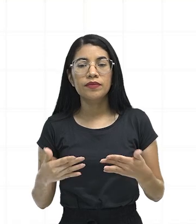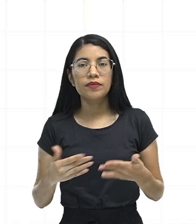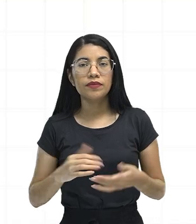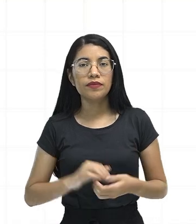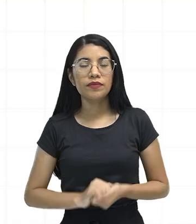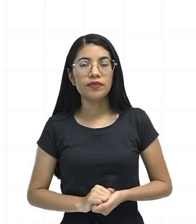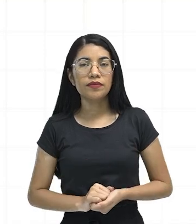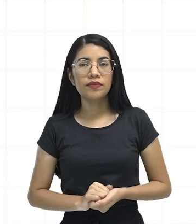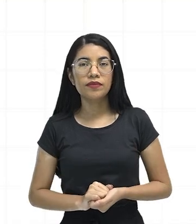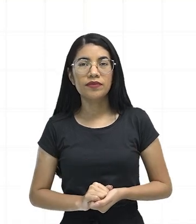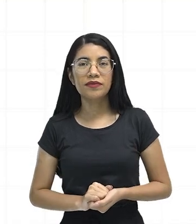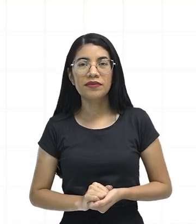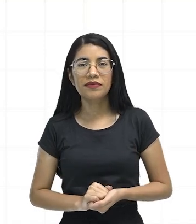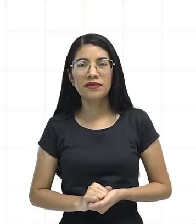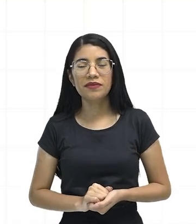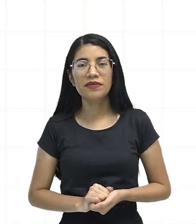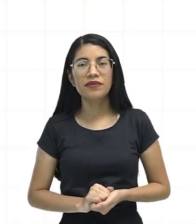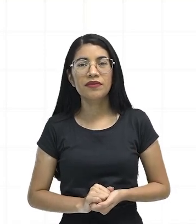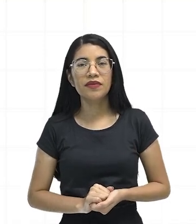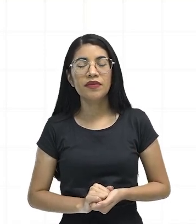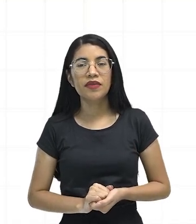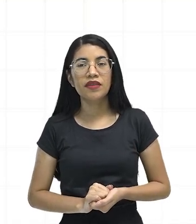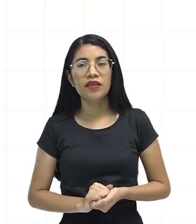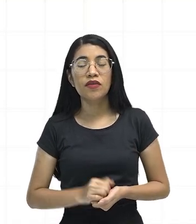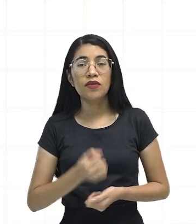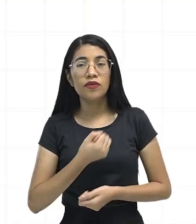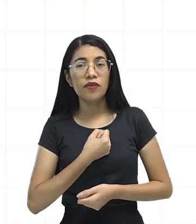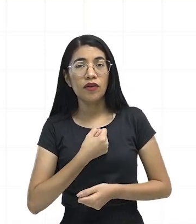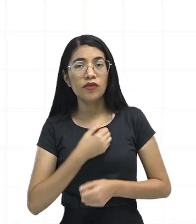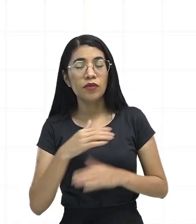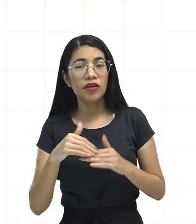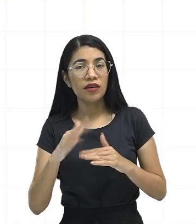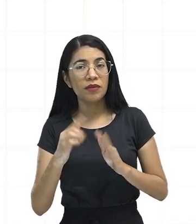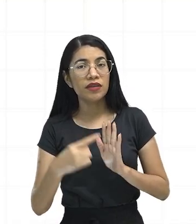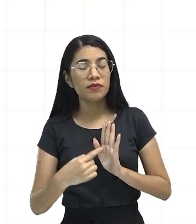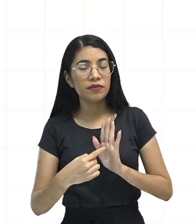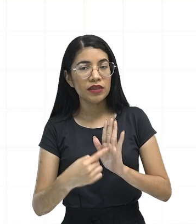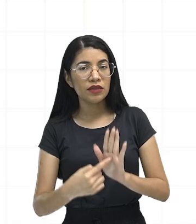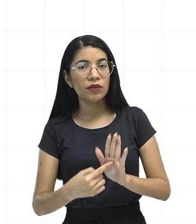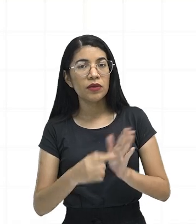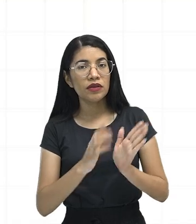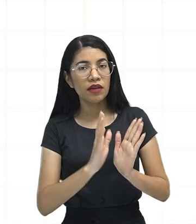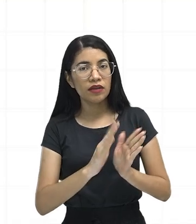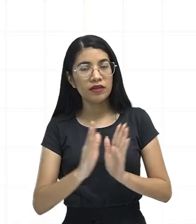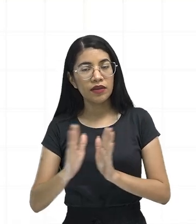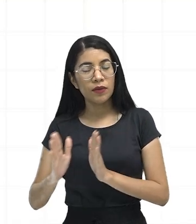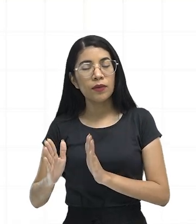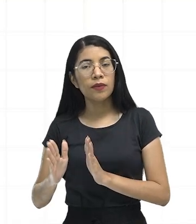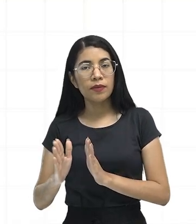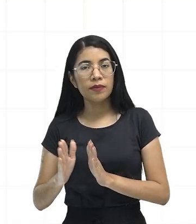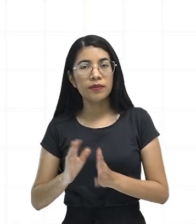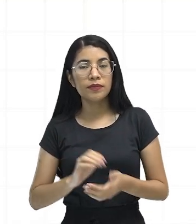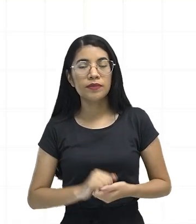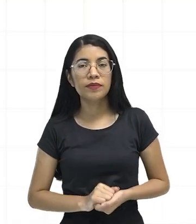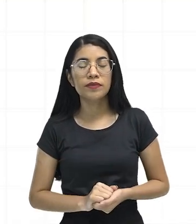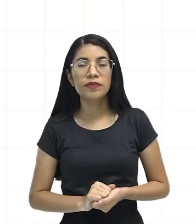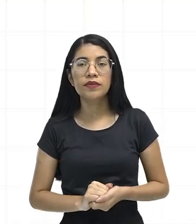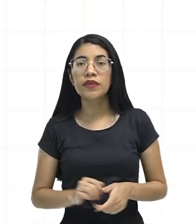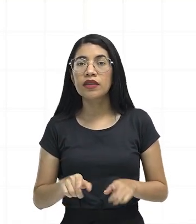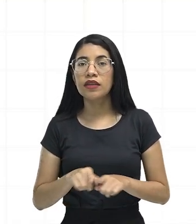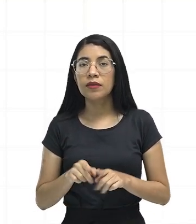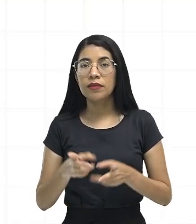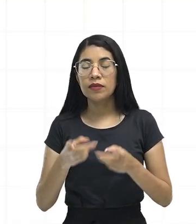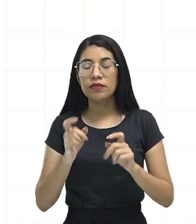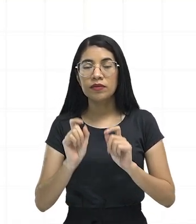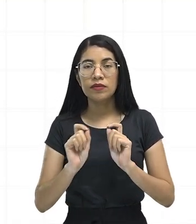moda será igual a 1. Por quê? Porque foi o elemento que mais apareceu na minha sequência. E vejam que eu